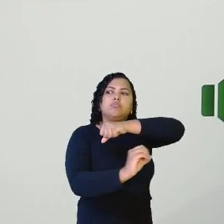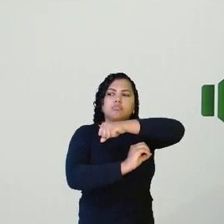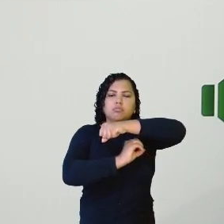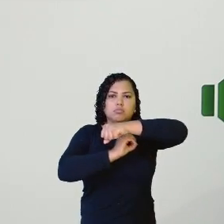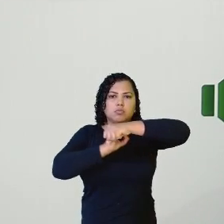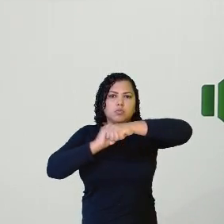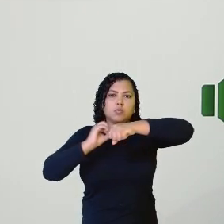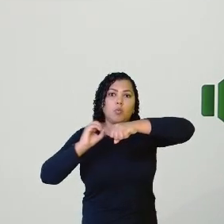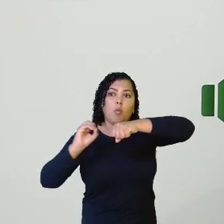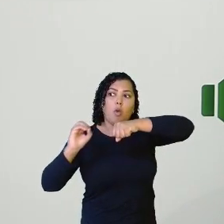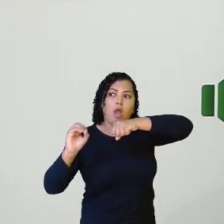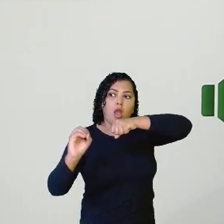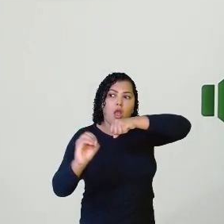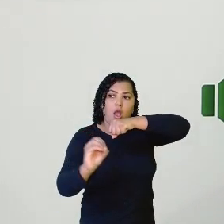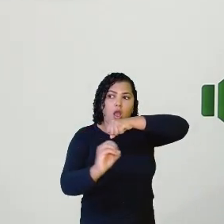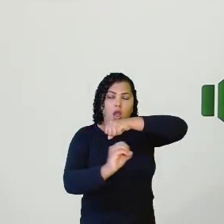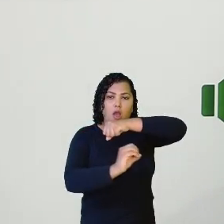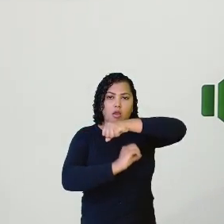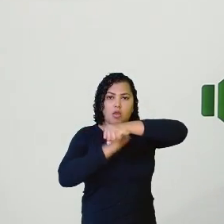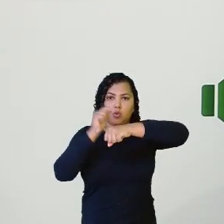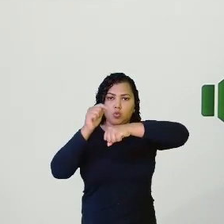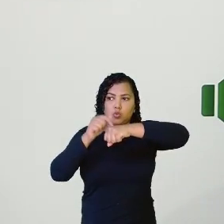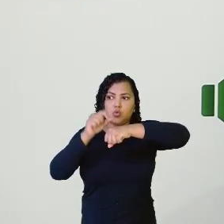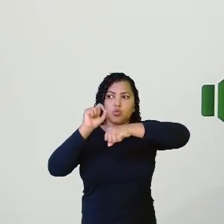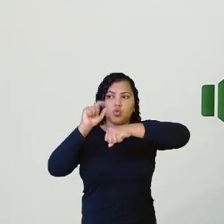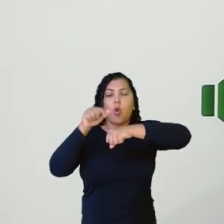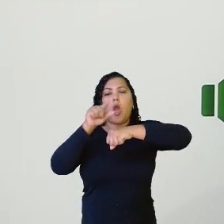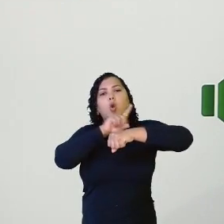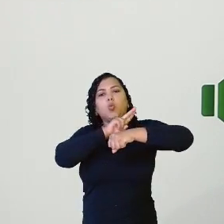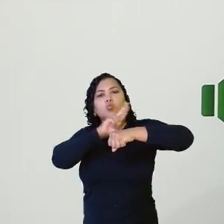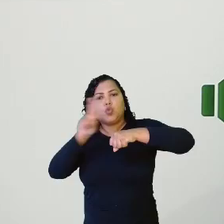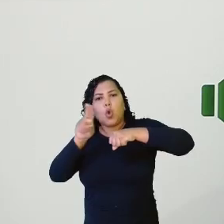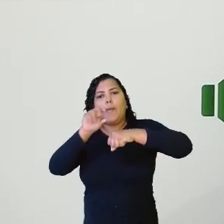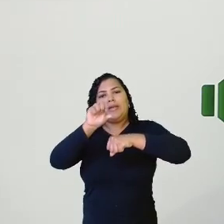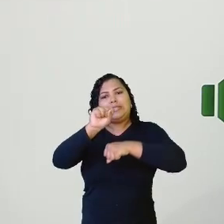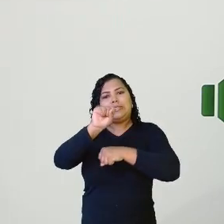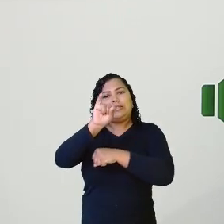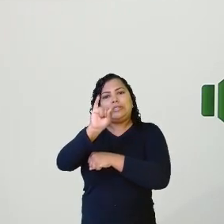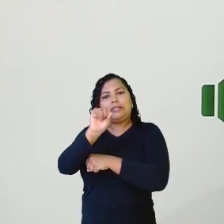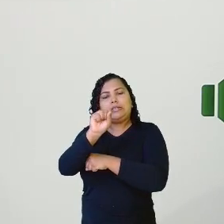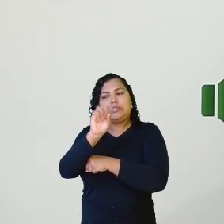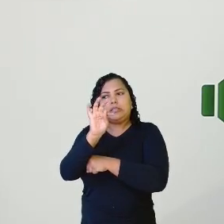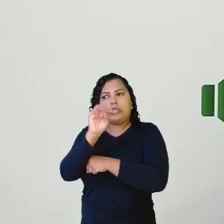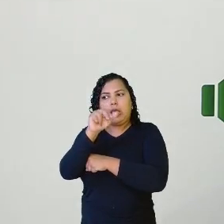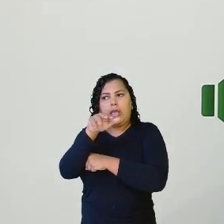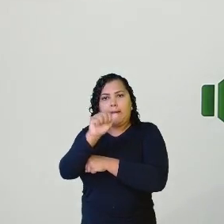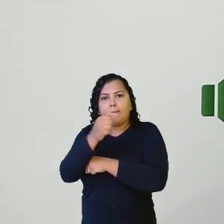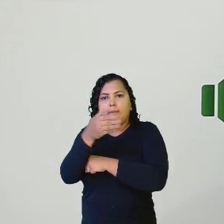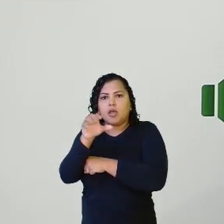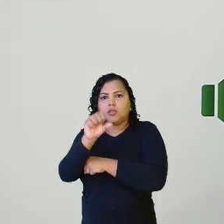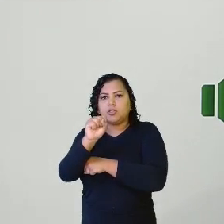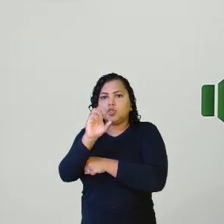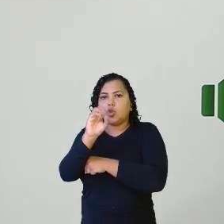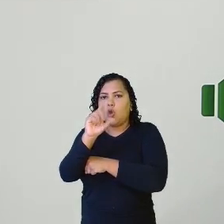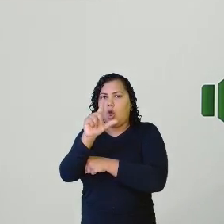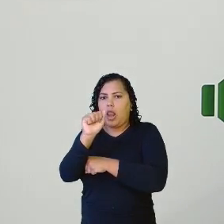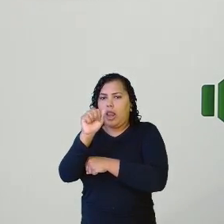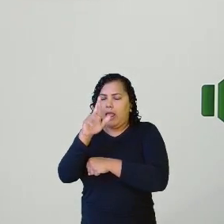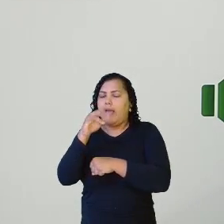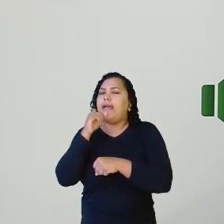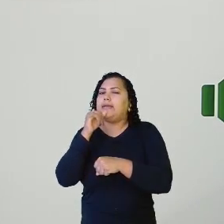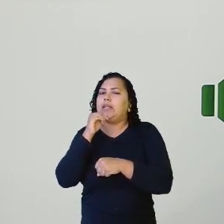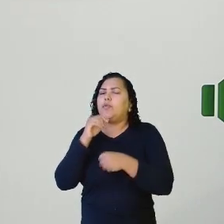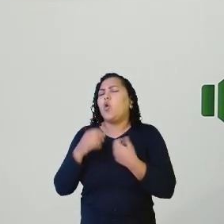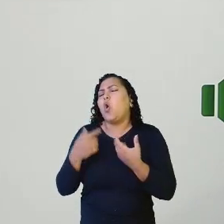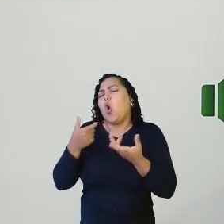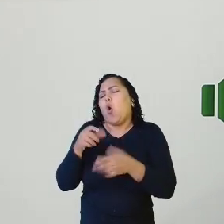formam ao redor do Sol é justamente o que a gente chama de órbita. Então, quando a gente diz que os planetas